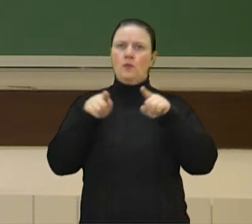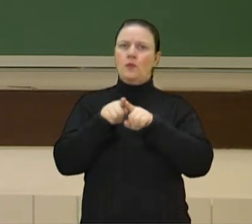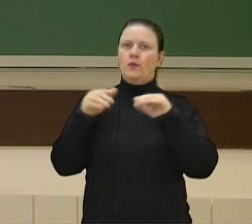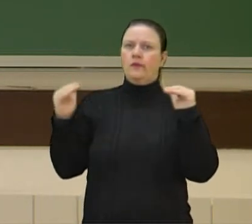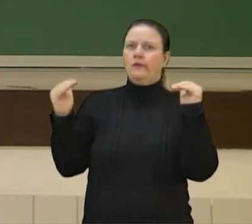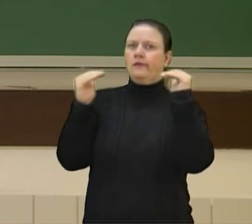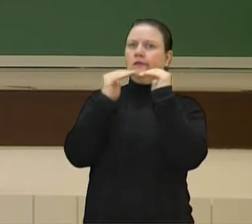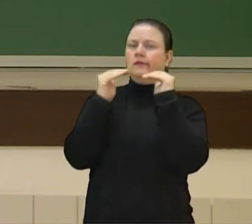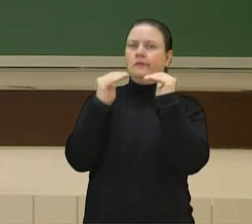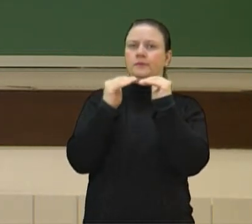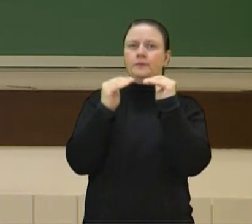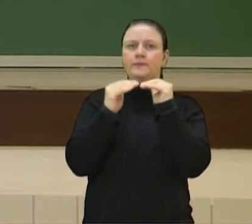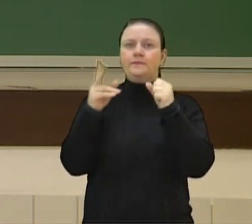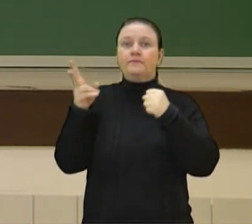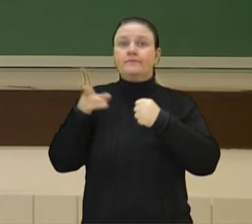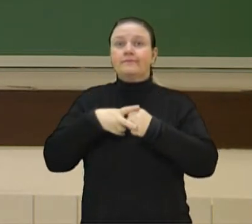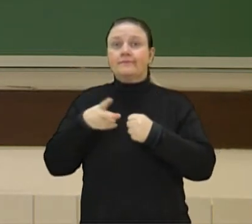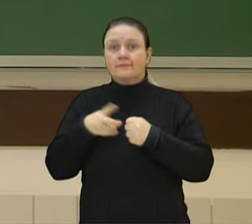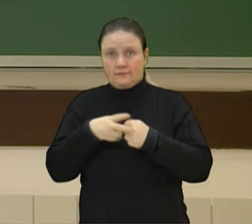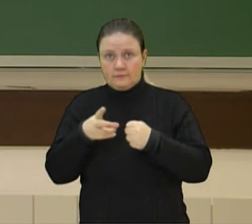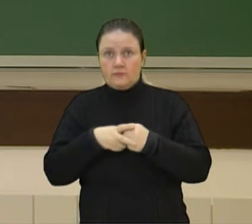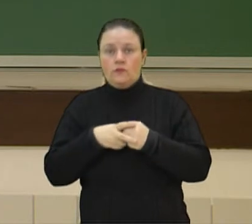vai concordar com o verbo quando